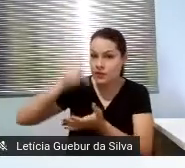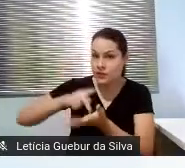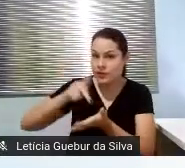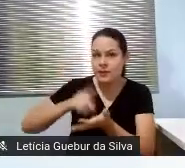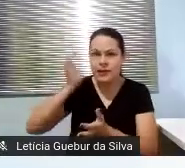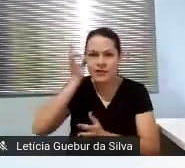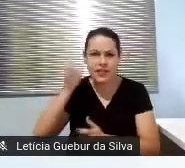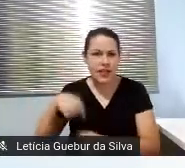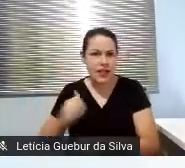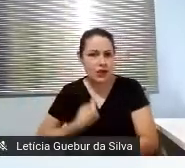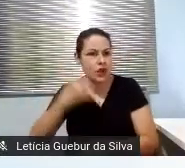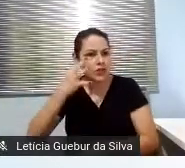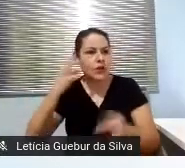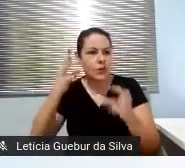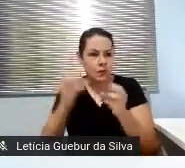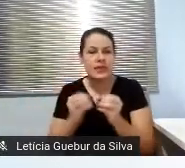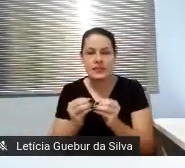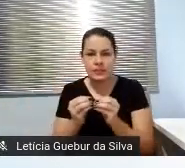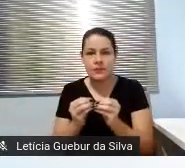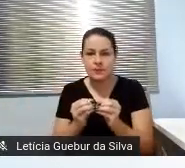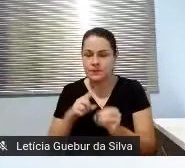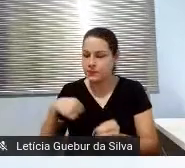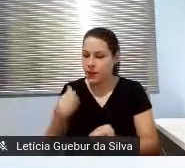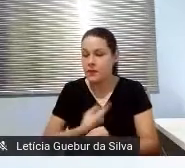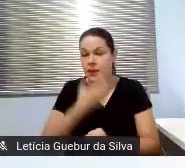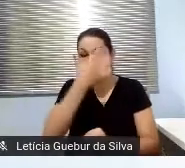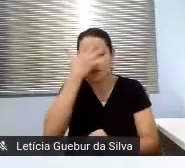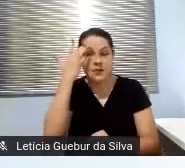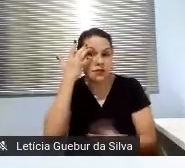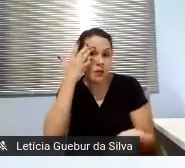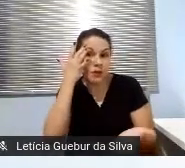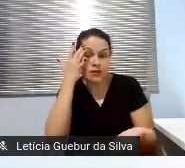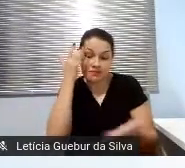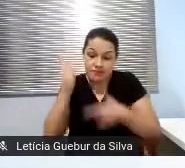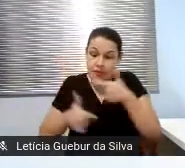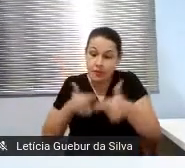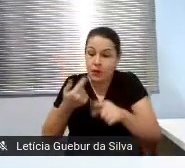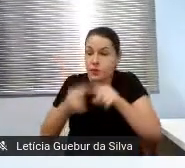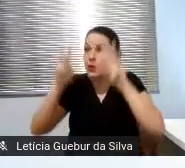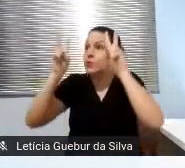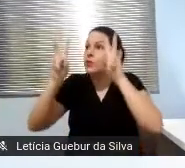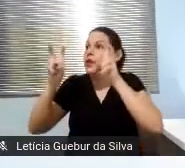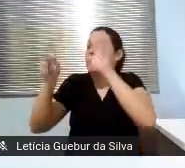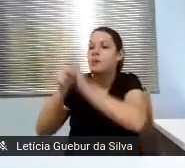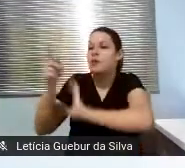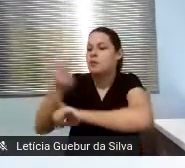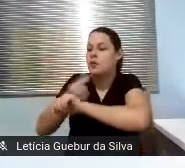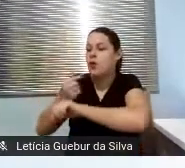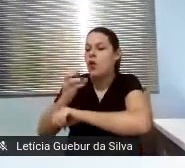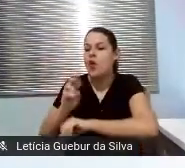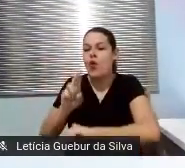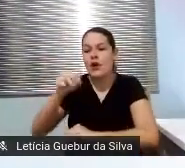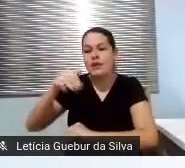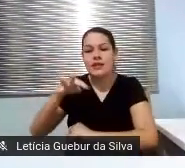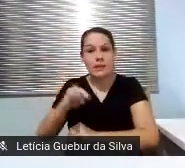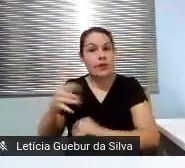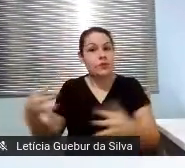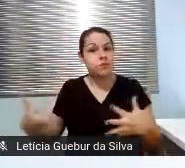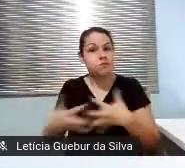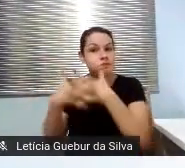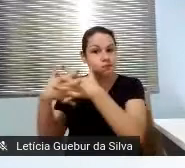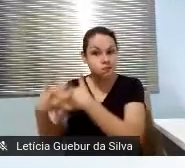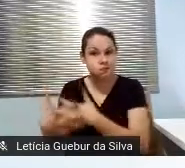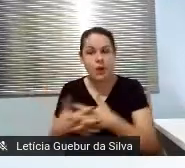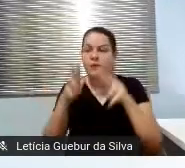pouco essa compreensão para o trabalhador, para nós, porque realmente o tema orçamento é um tema complicado, mas só para a gente